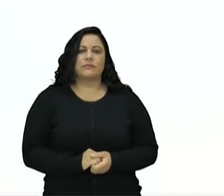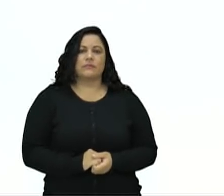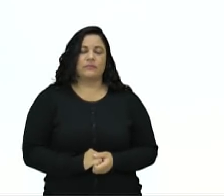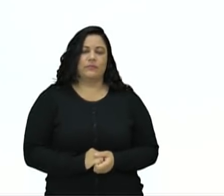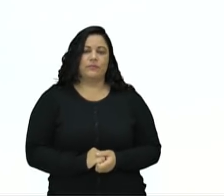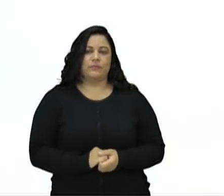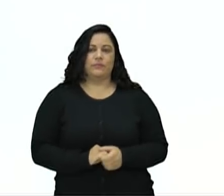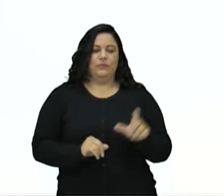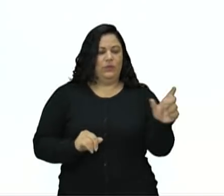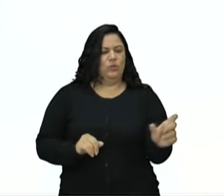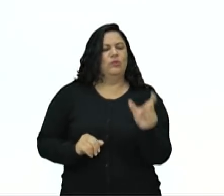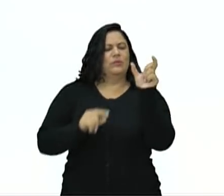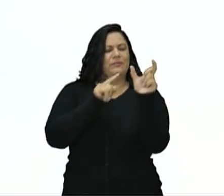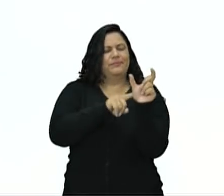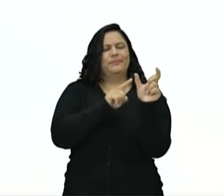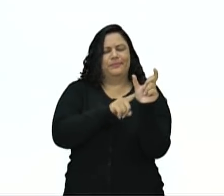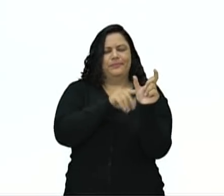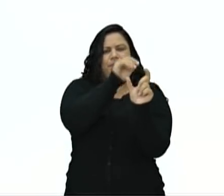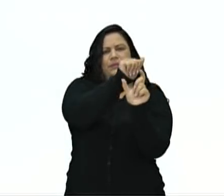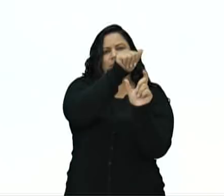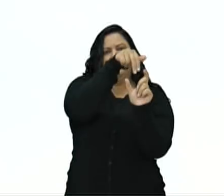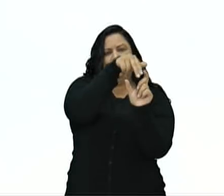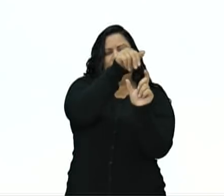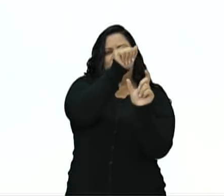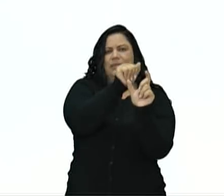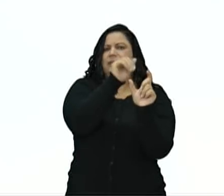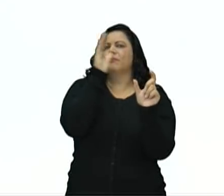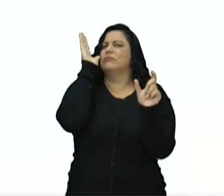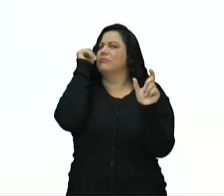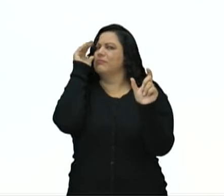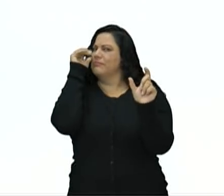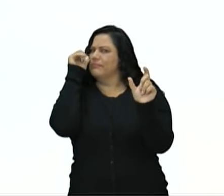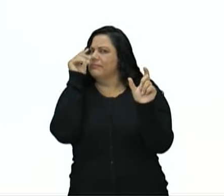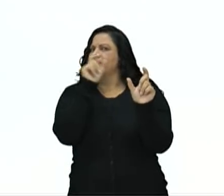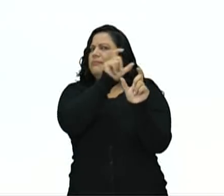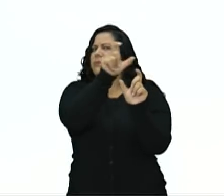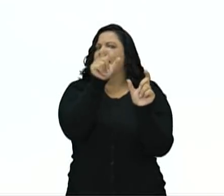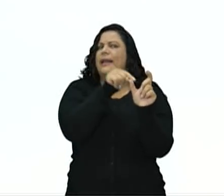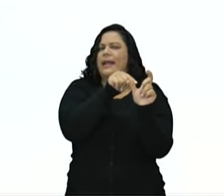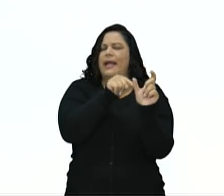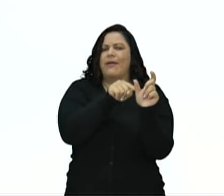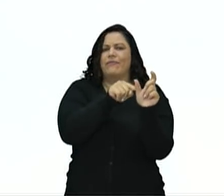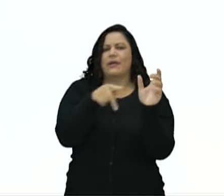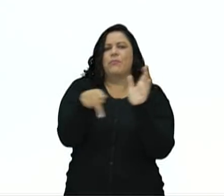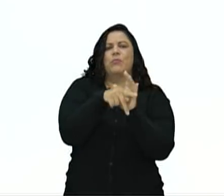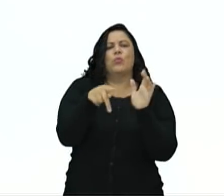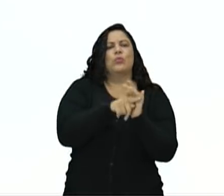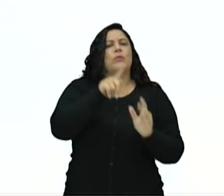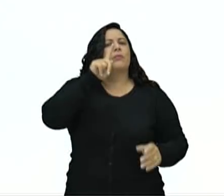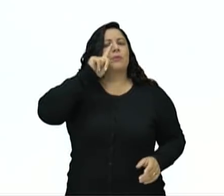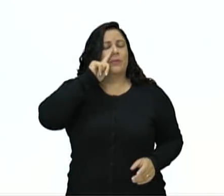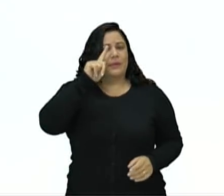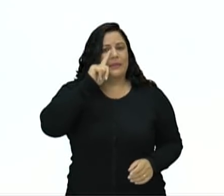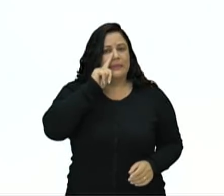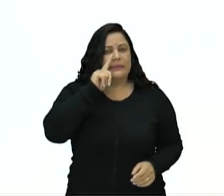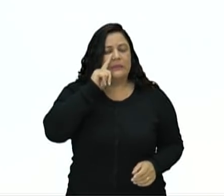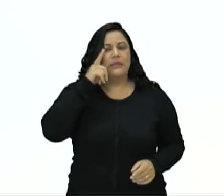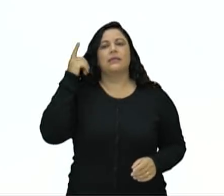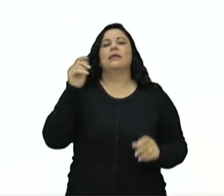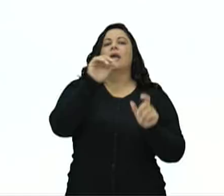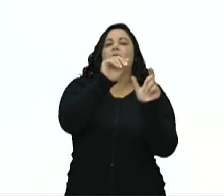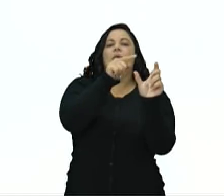etimologia da palavra anáfora, nós trouxemos uma curiosidade. Então, tem origem na língua grega, né? A representação